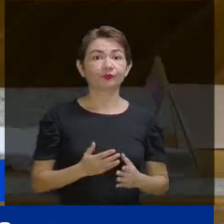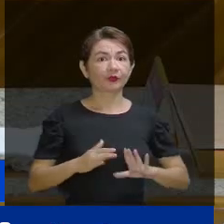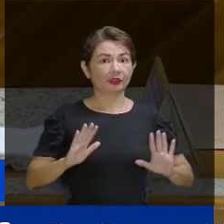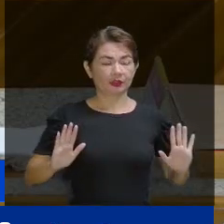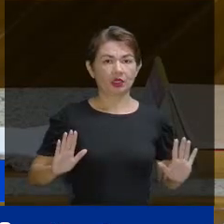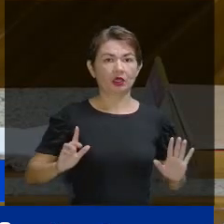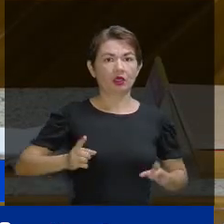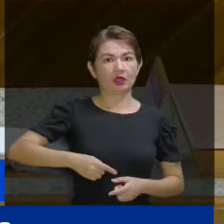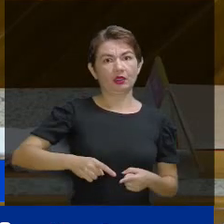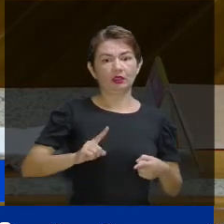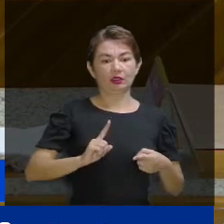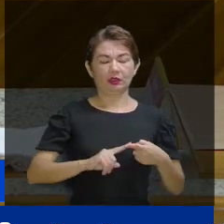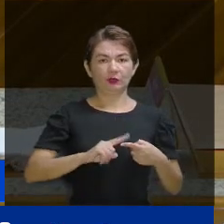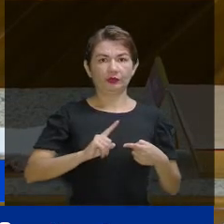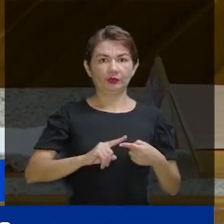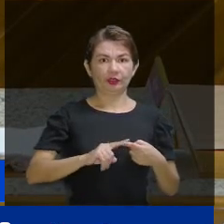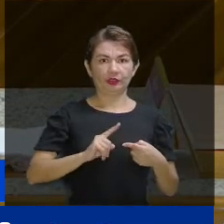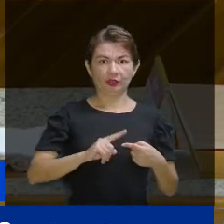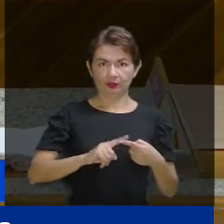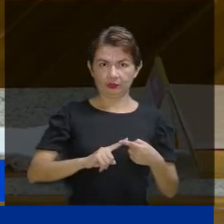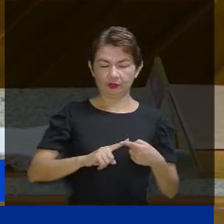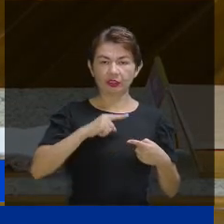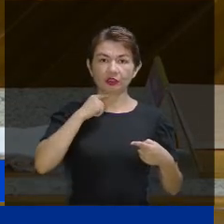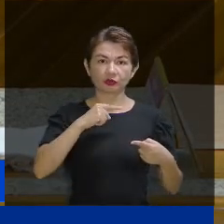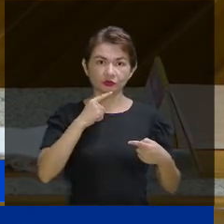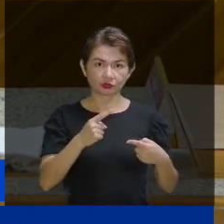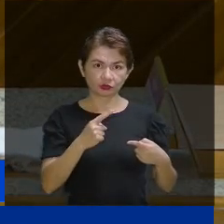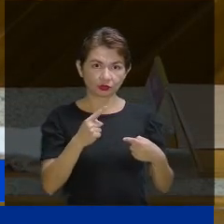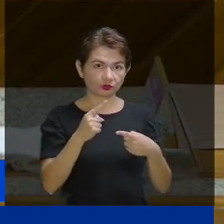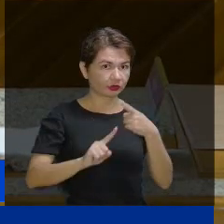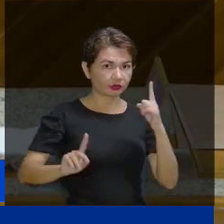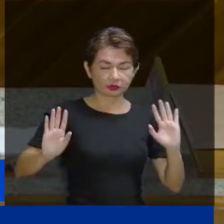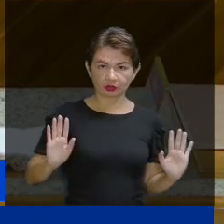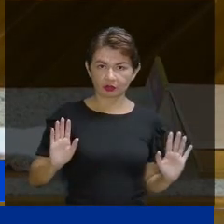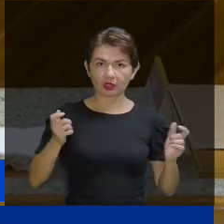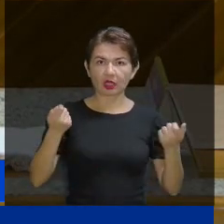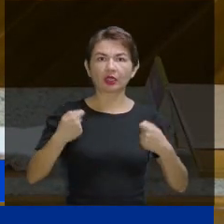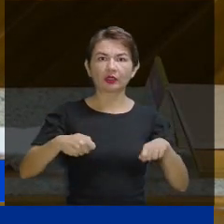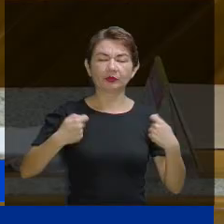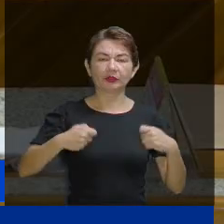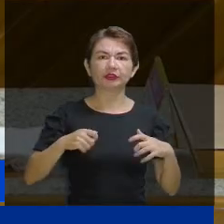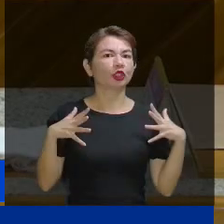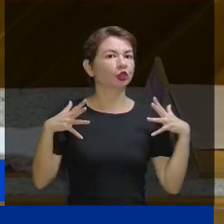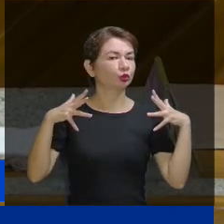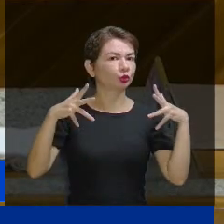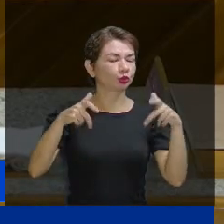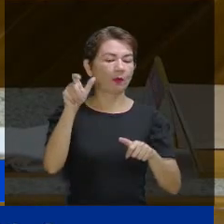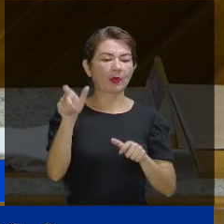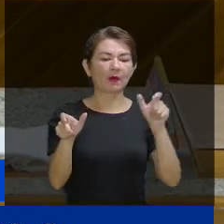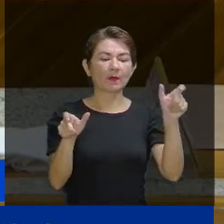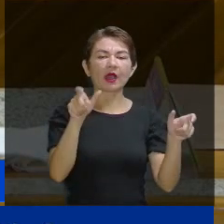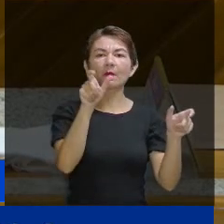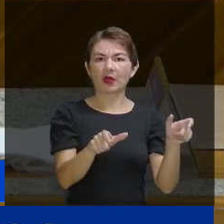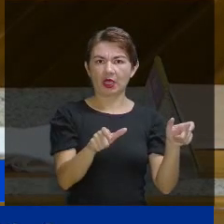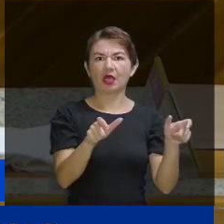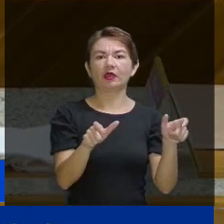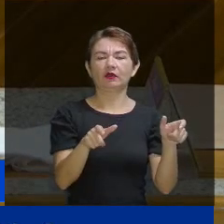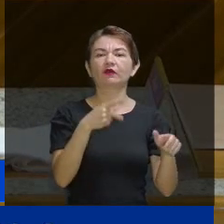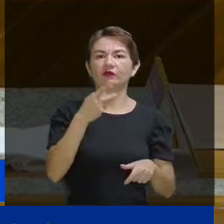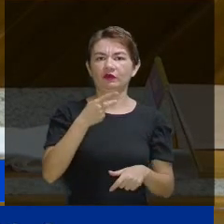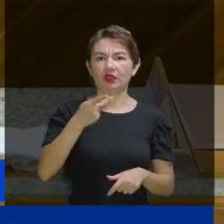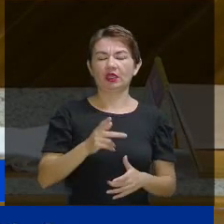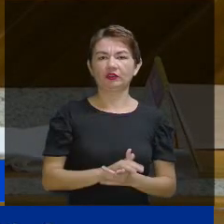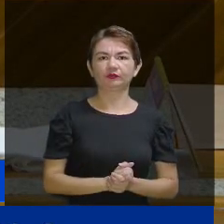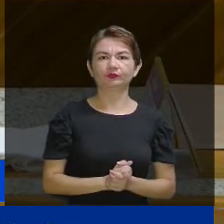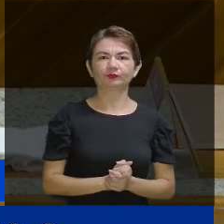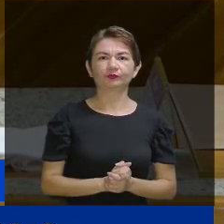primeira questão de ordem, a divergência quanto à primeira questão de ordem da necessidade de todas as partes serem ouvidas nos embargos, à